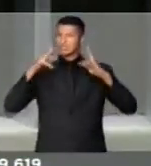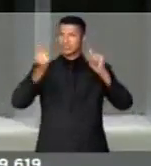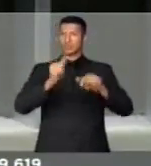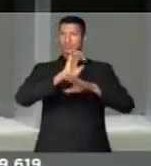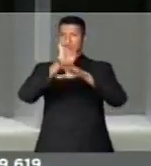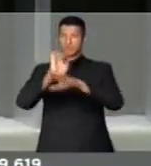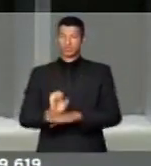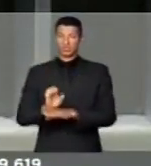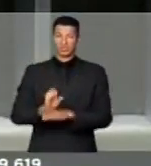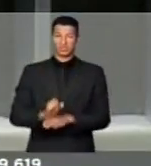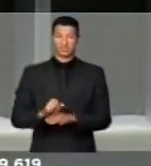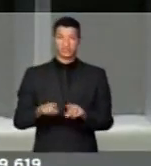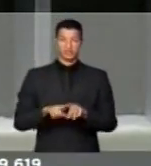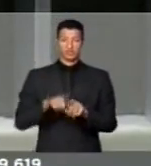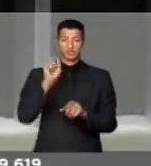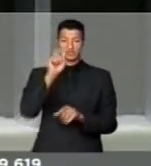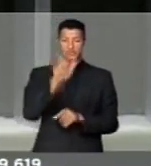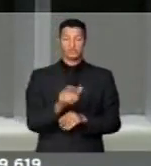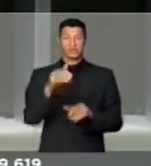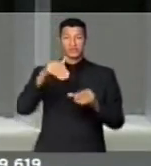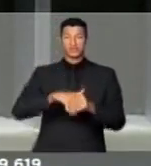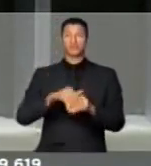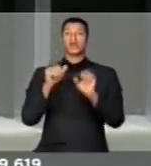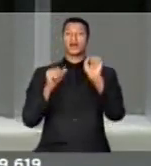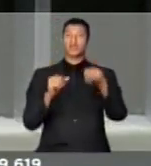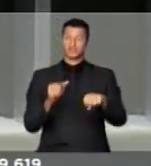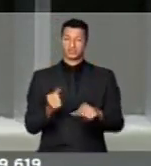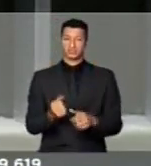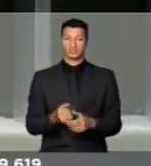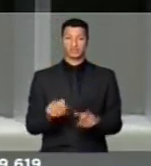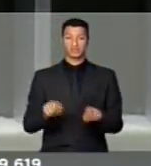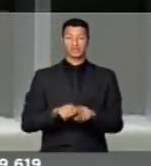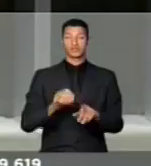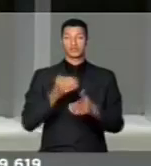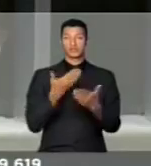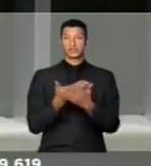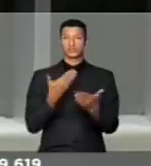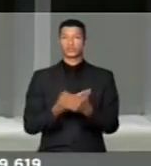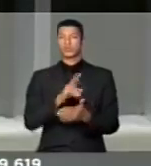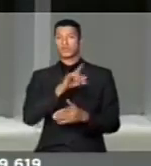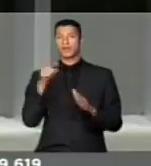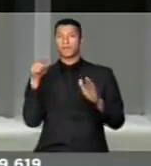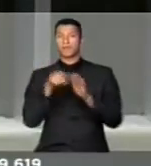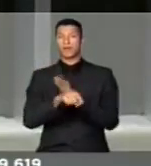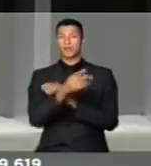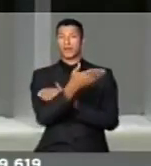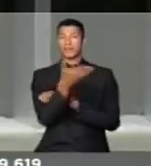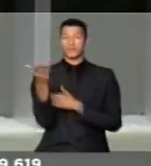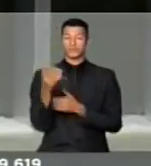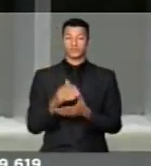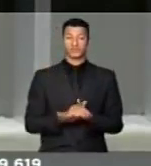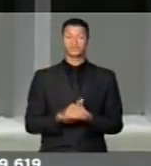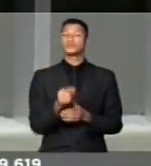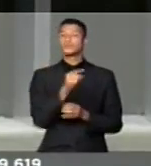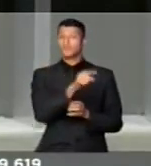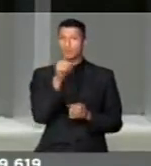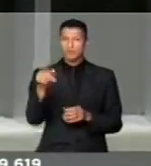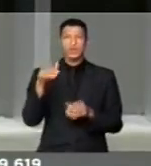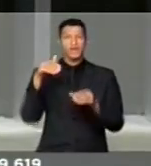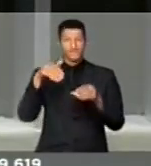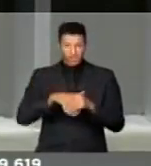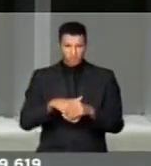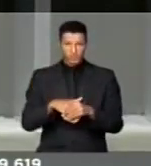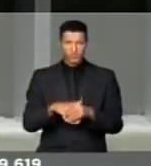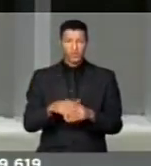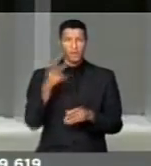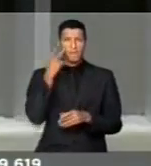os estados daqueles que votarem sim. E os estudantes vão perguntar para os senhores: você